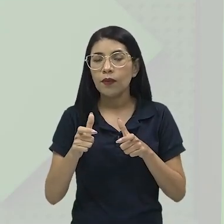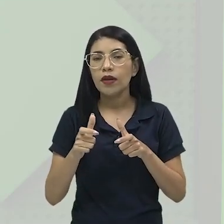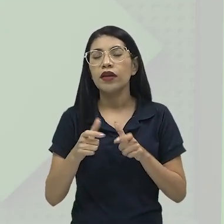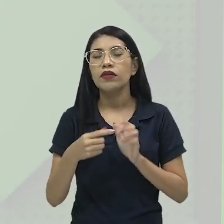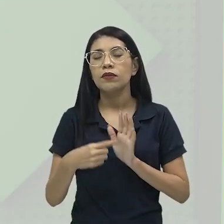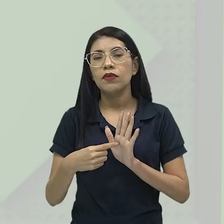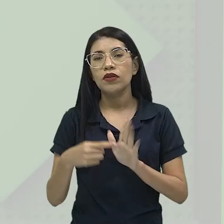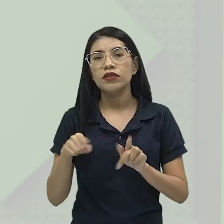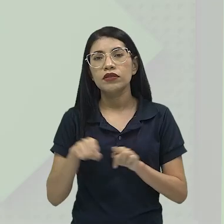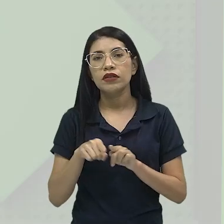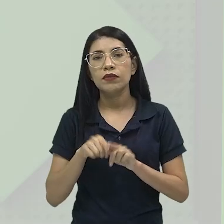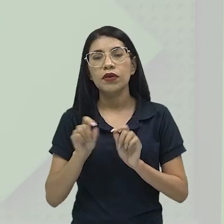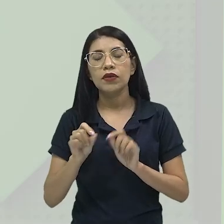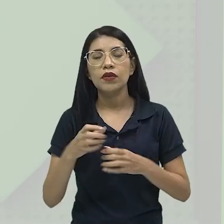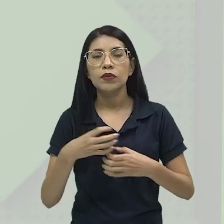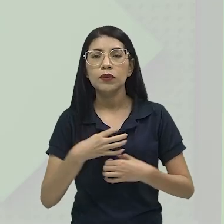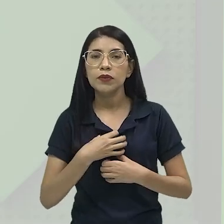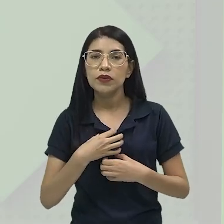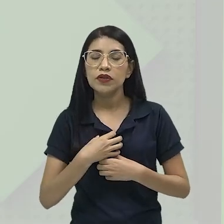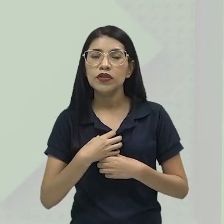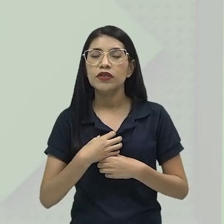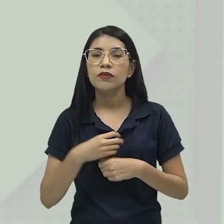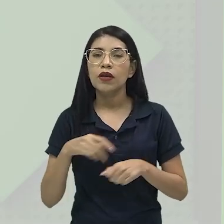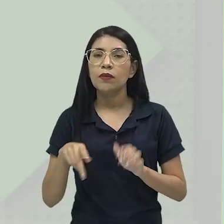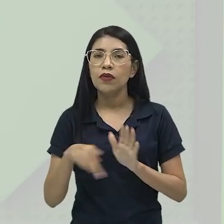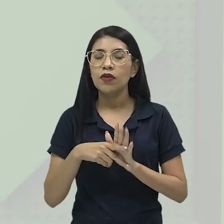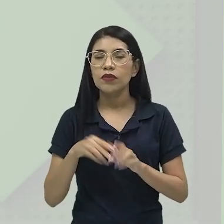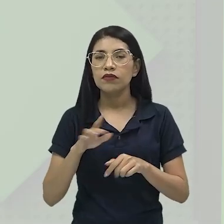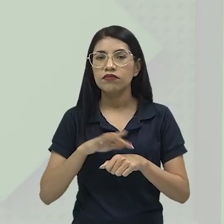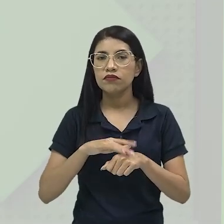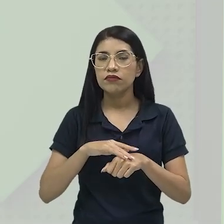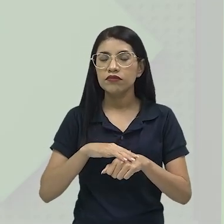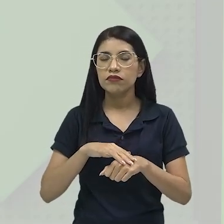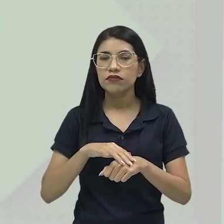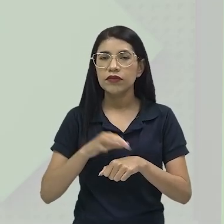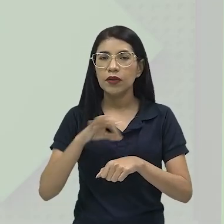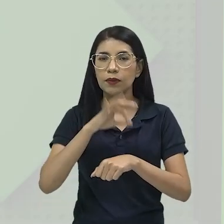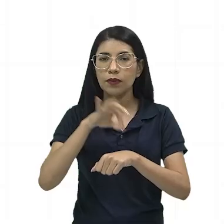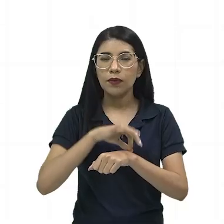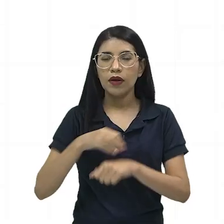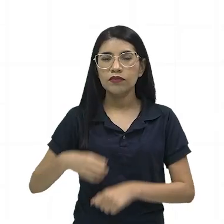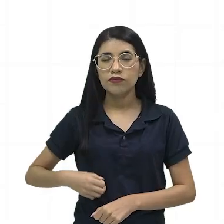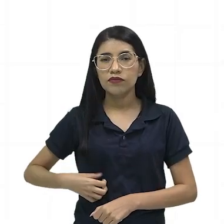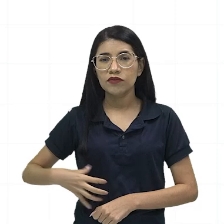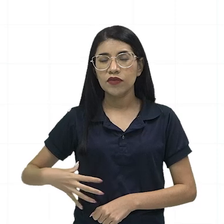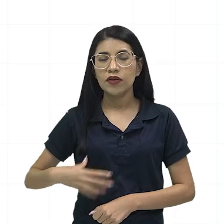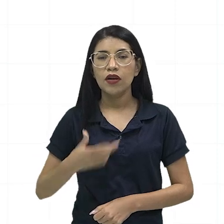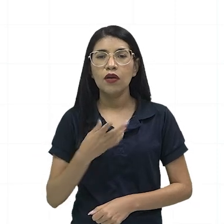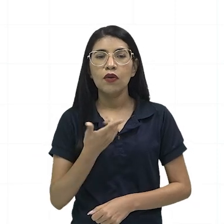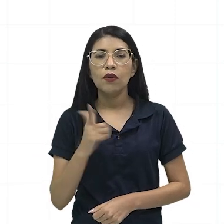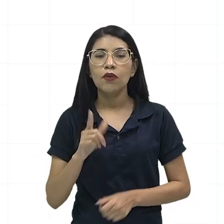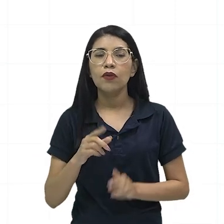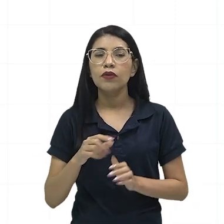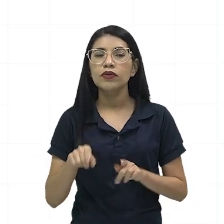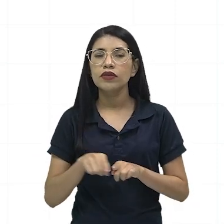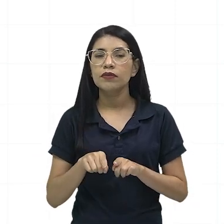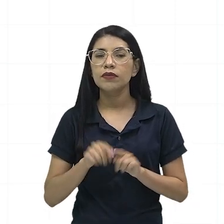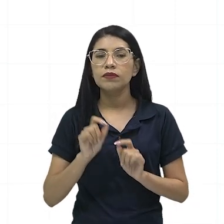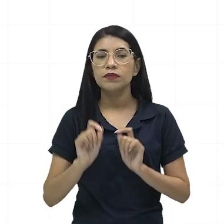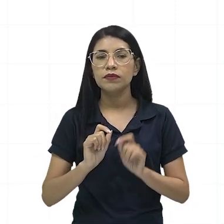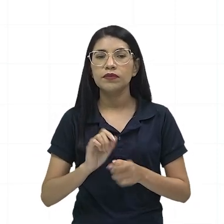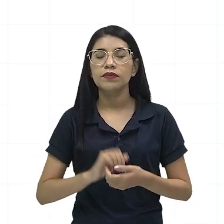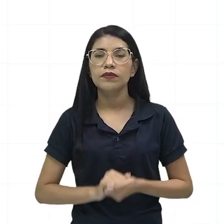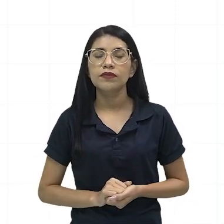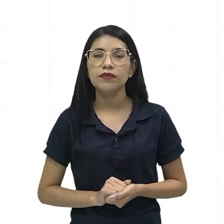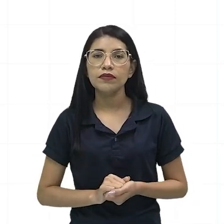indica também, é um sintoma da leishmaniose, certo? Mas vamos conhecer outros sintomas aí, né? No caso